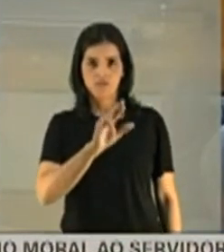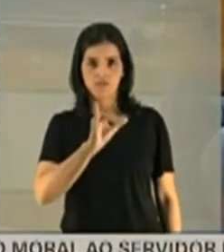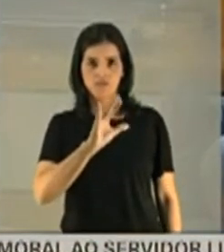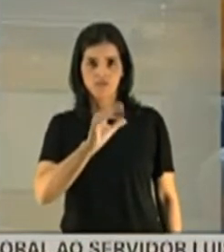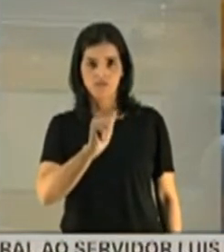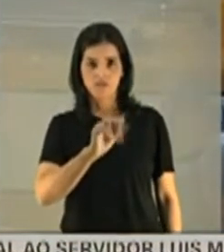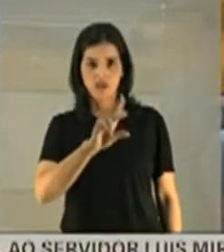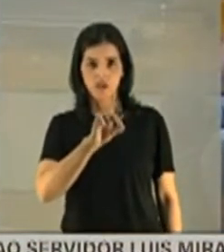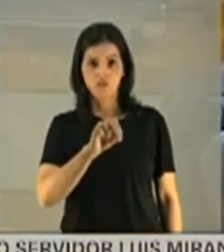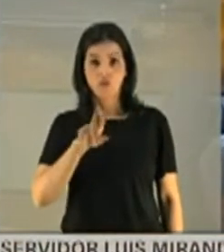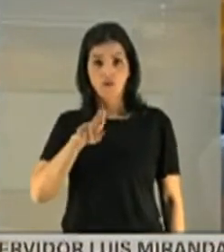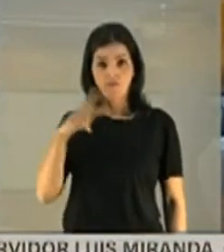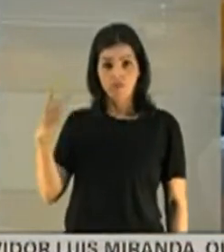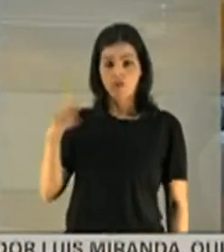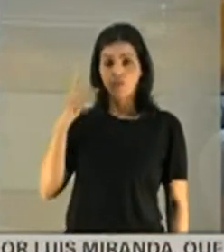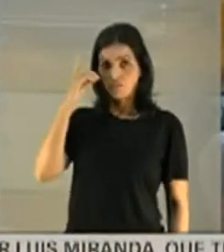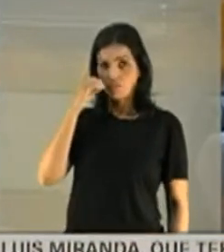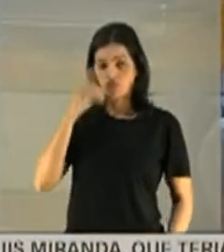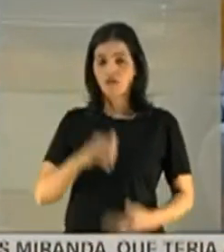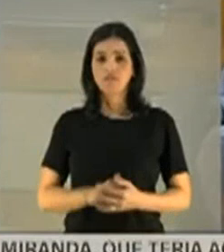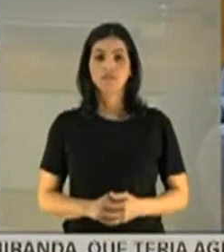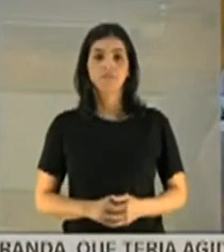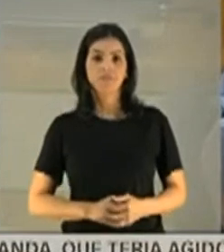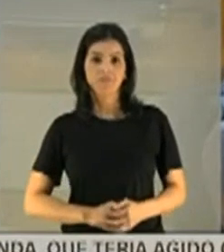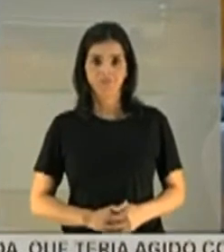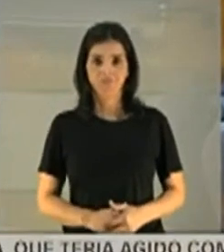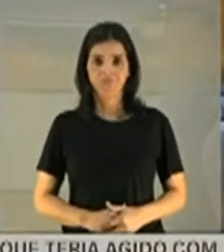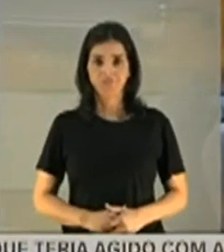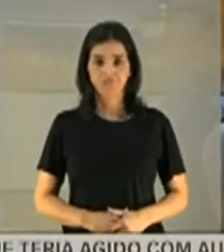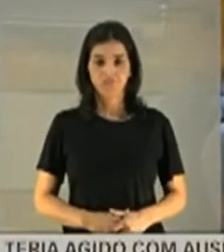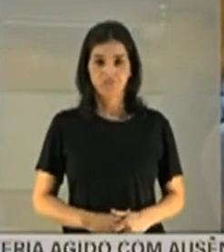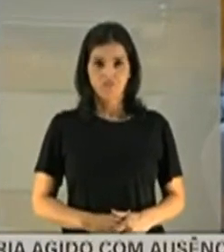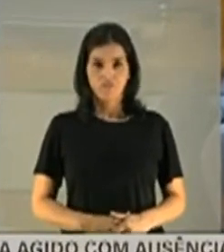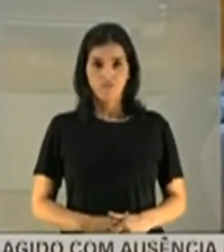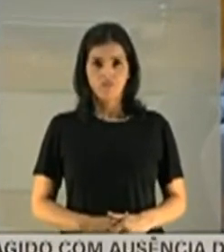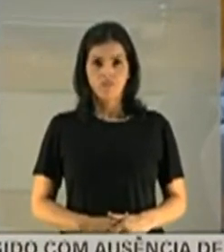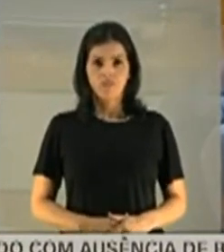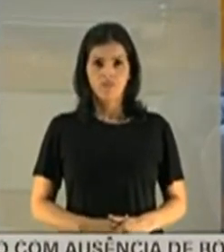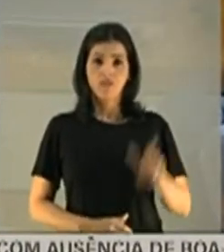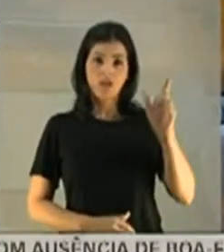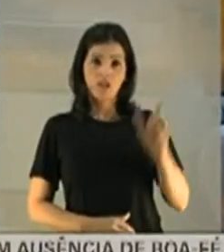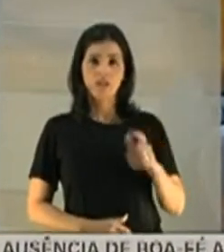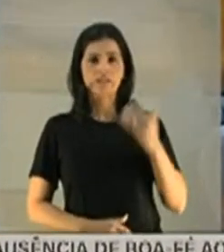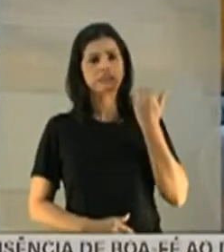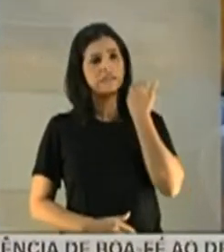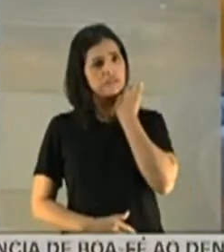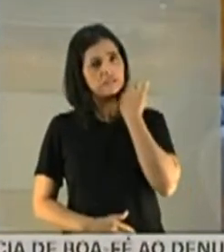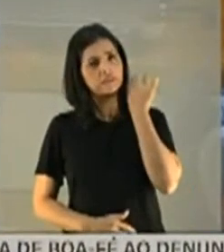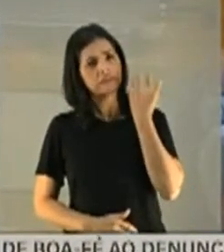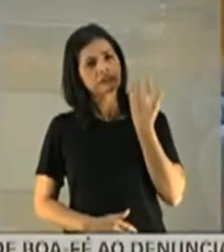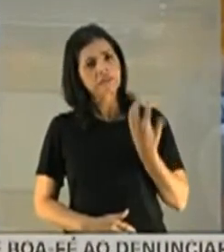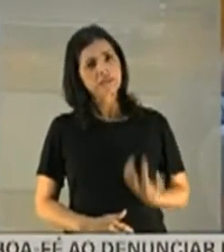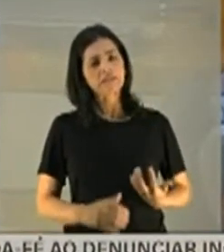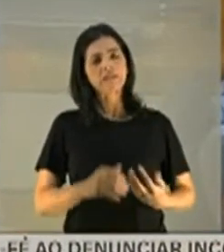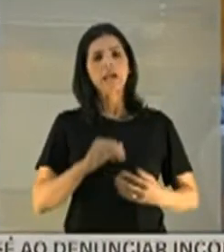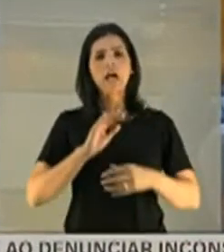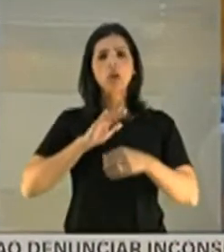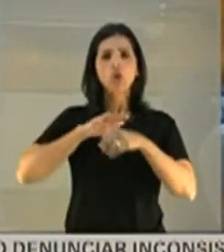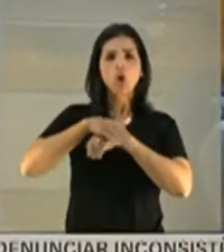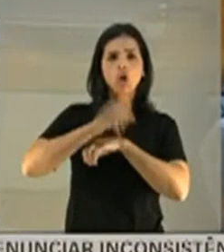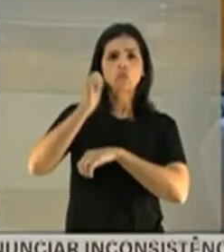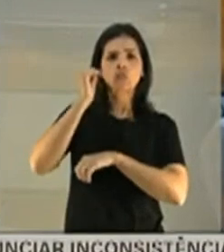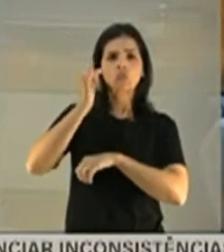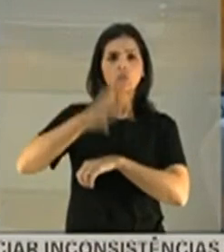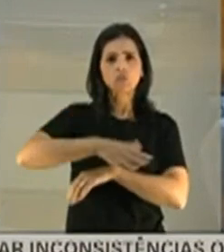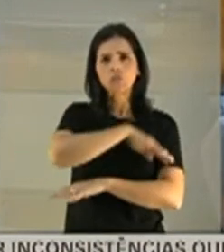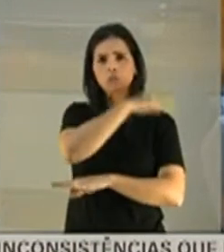deputado, que é o servidor Luiz Ricardo, que está cansado, né? Passou a noite viajando, trazendo